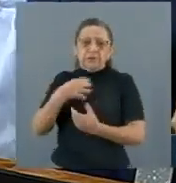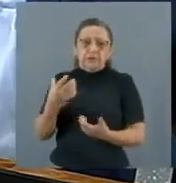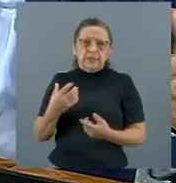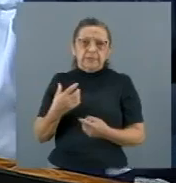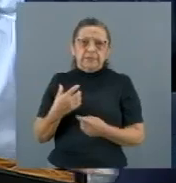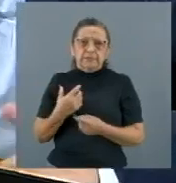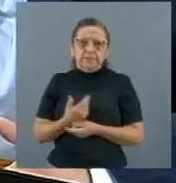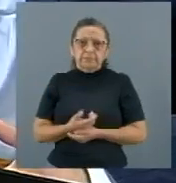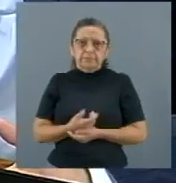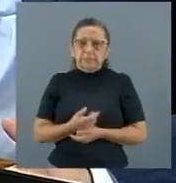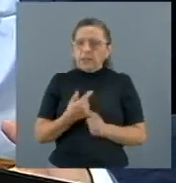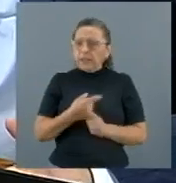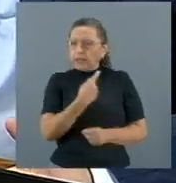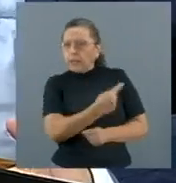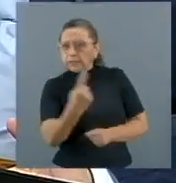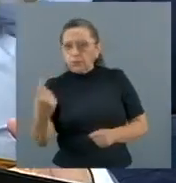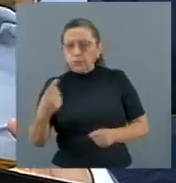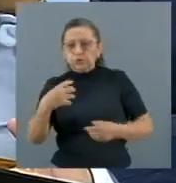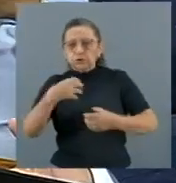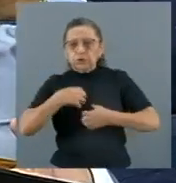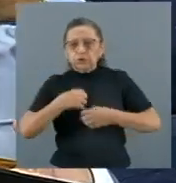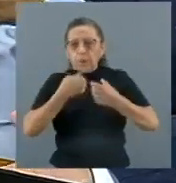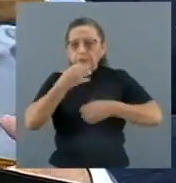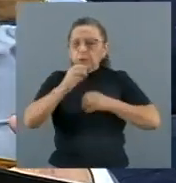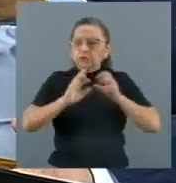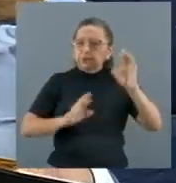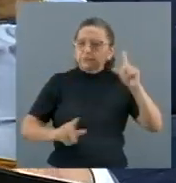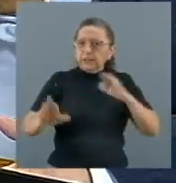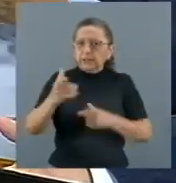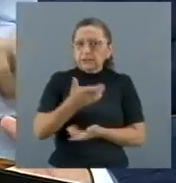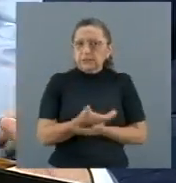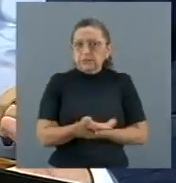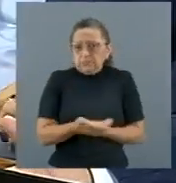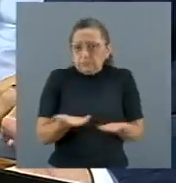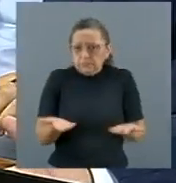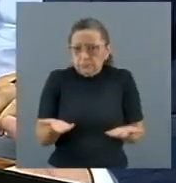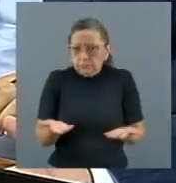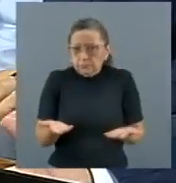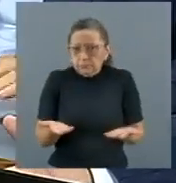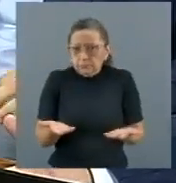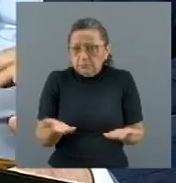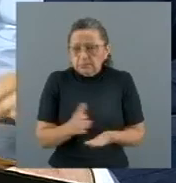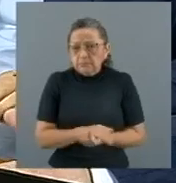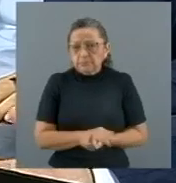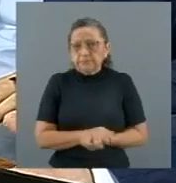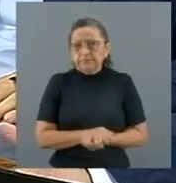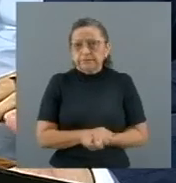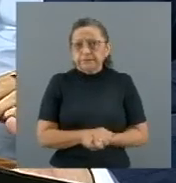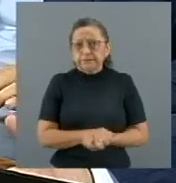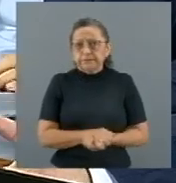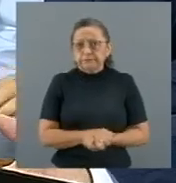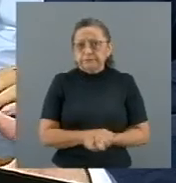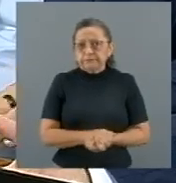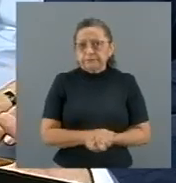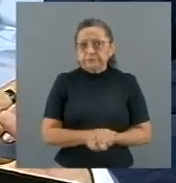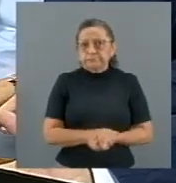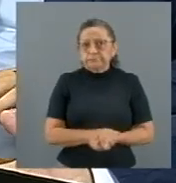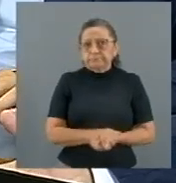dando a discricionalidade a um homem, a um cidadão, ao arrepio da